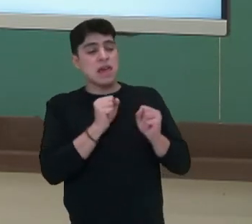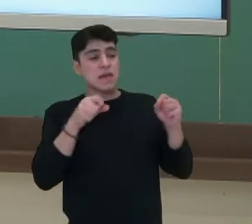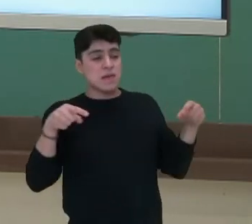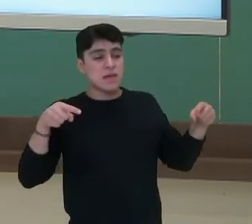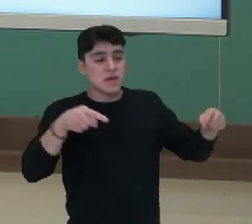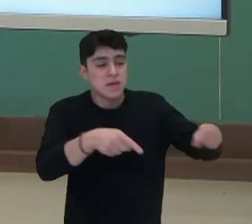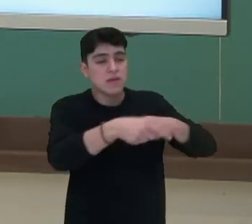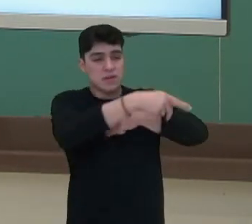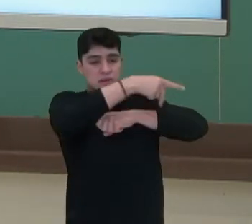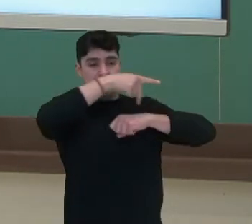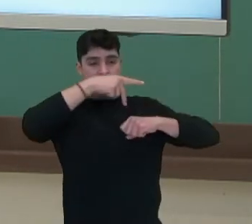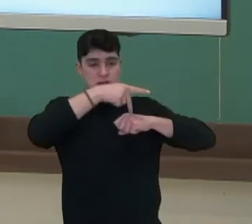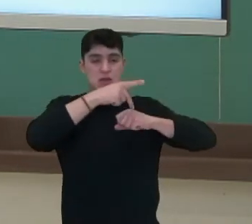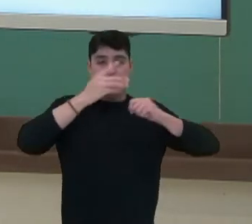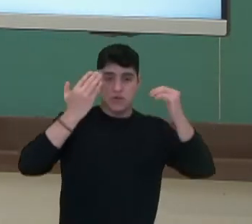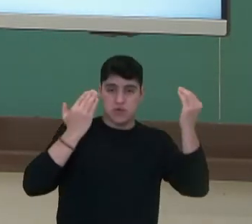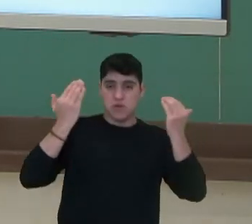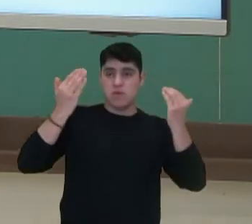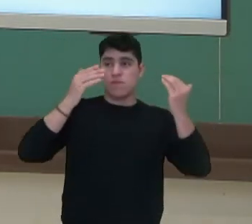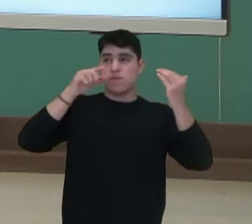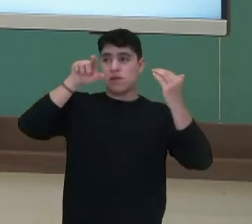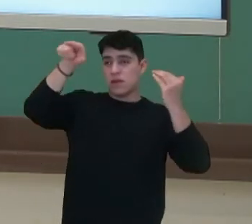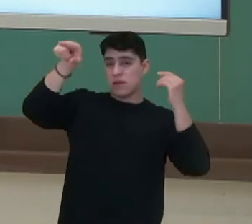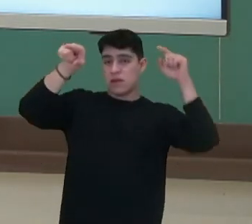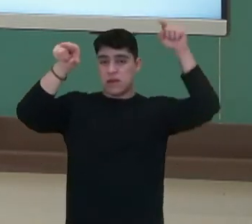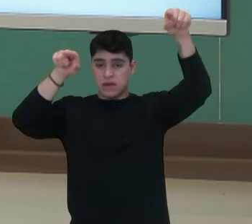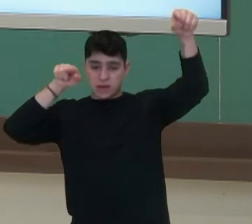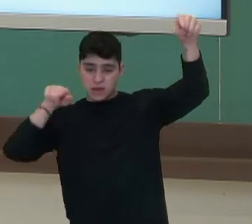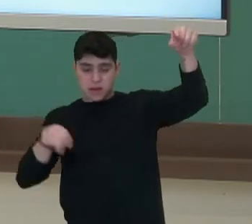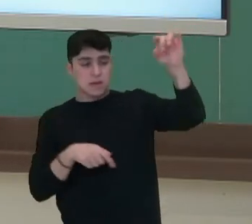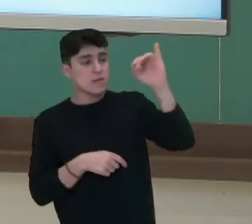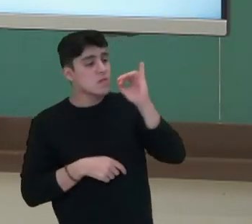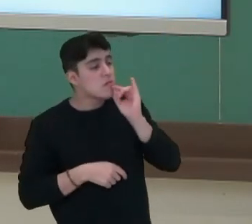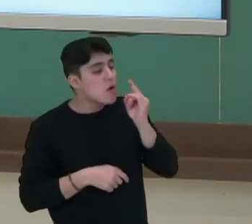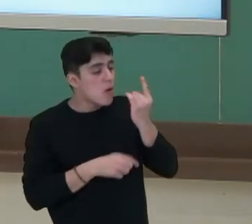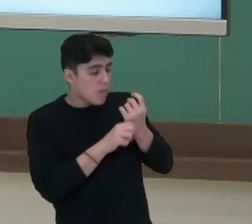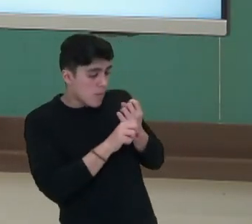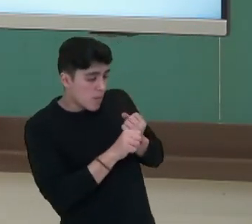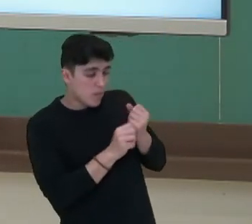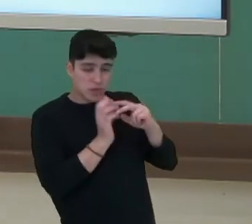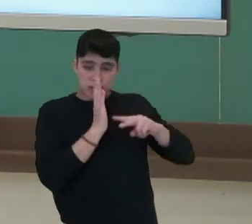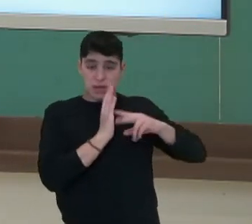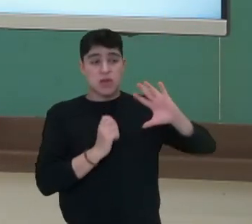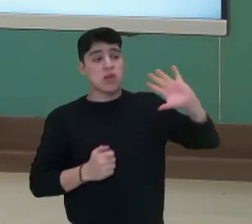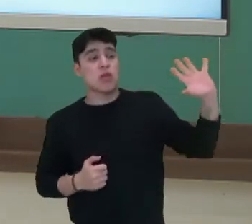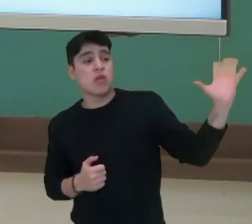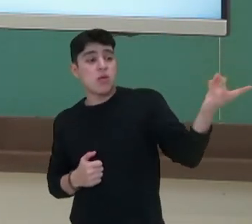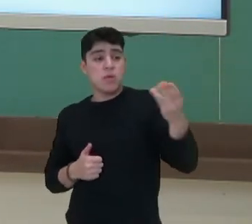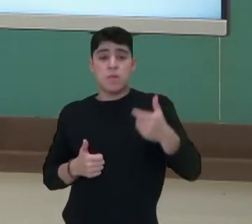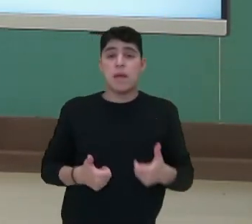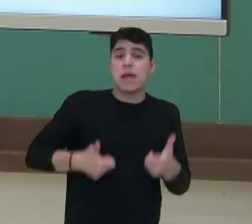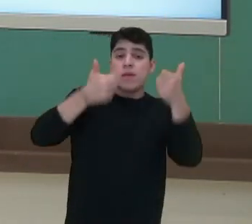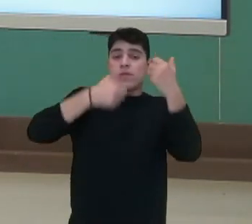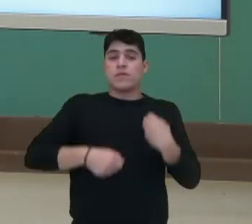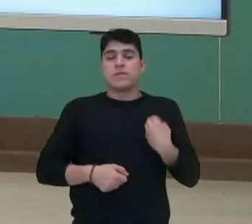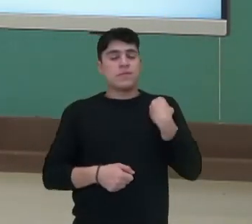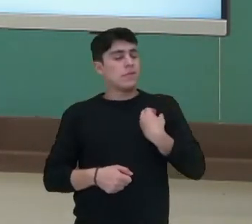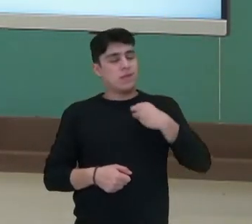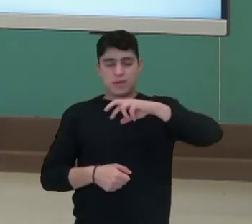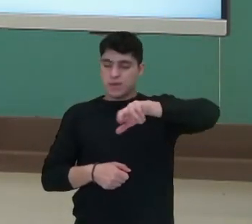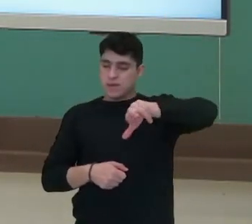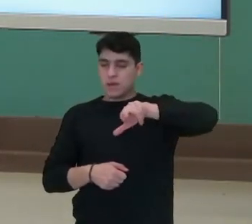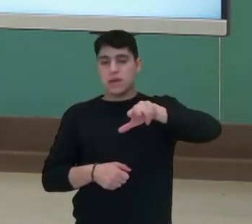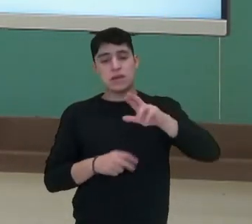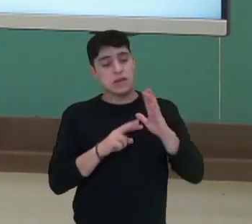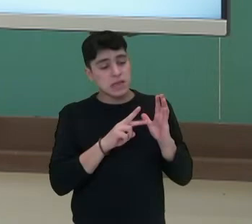depois compara um país com o outro. Então, subir um pontinho não quer dizer que todo mundo melhorou de vida, quer dizer que